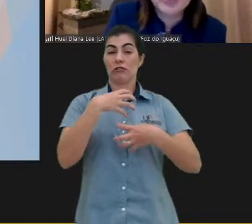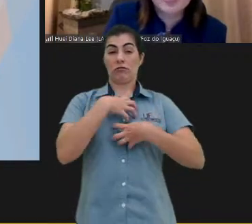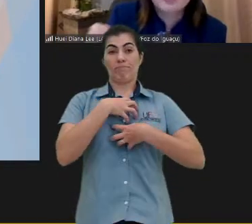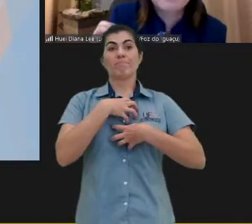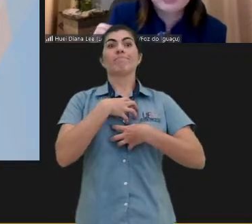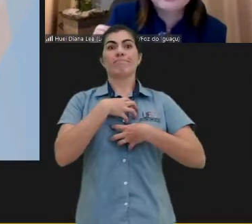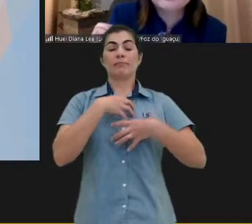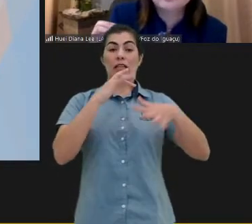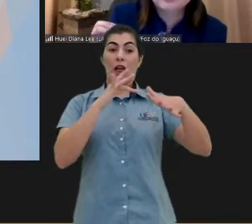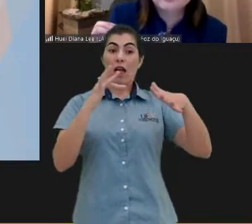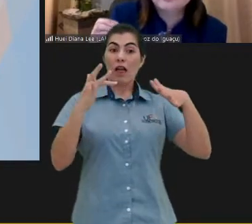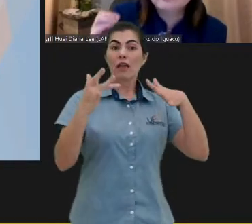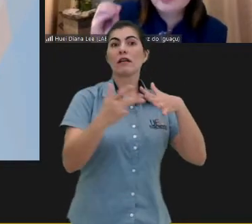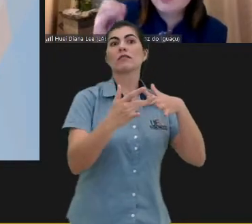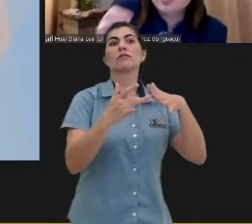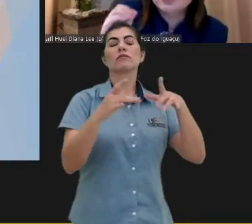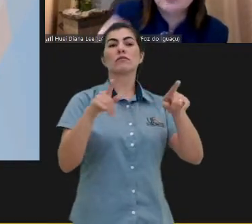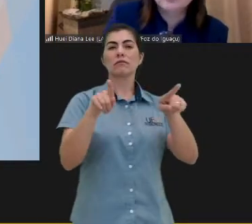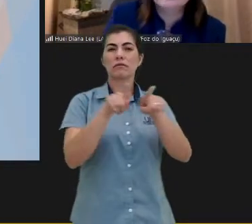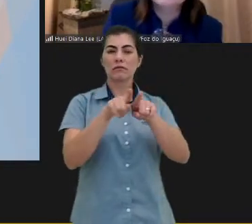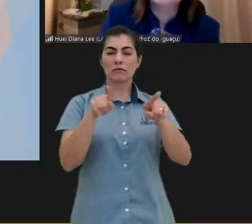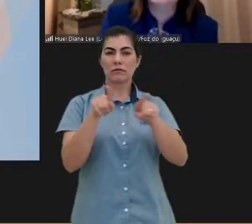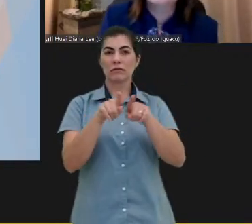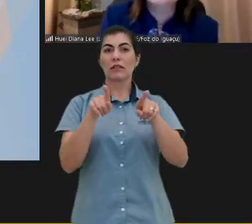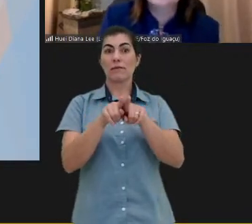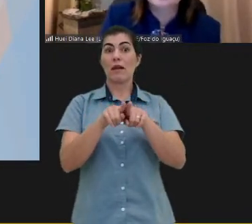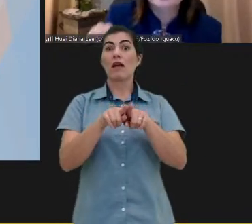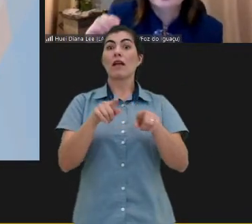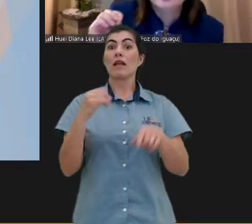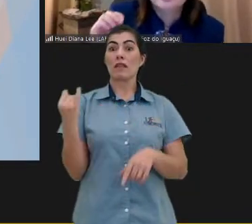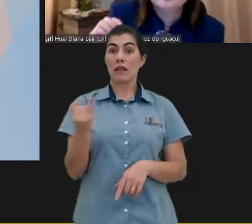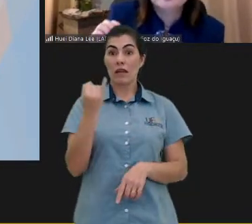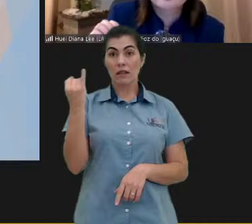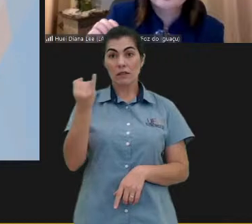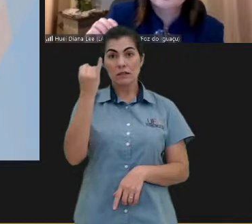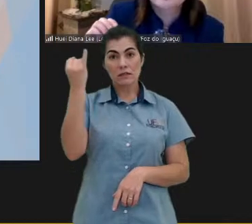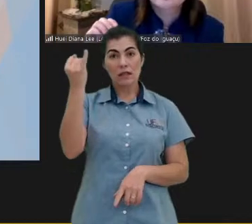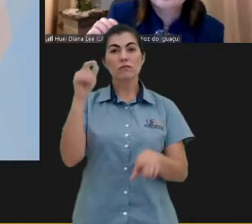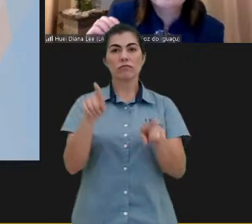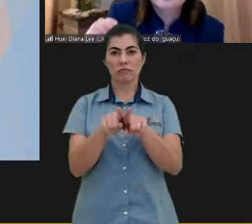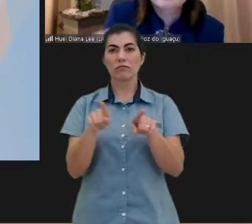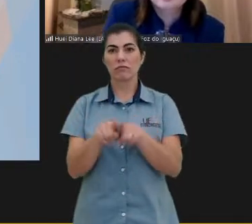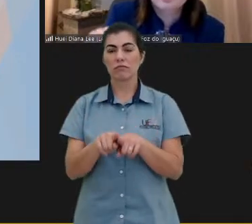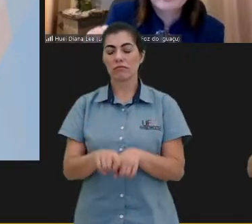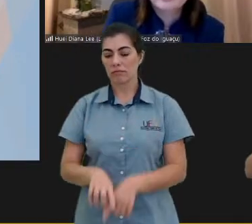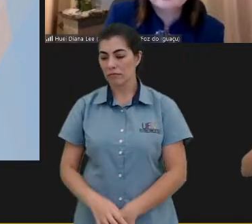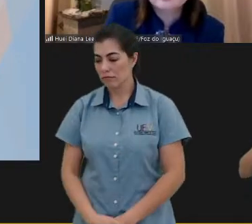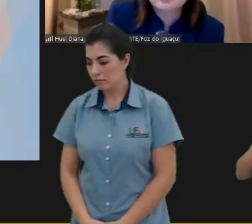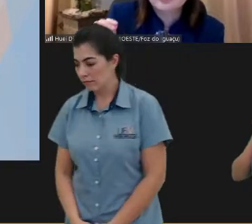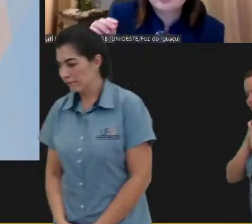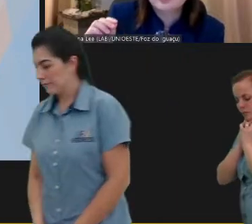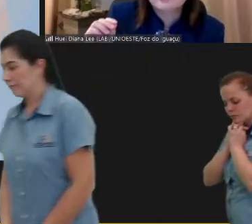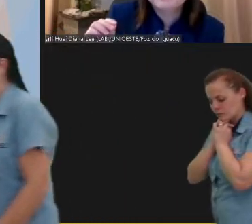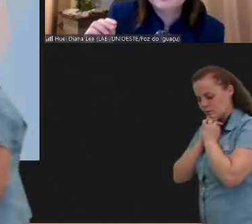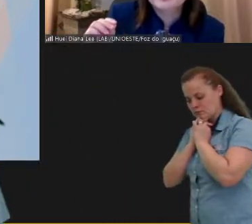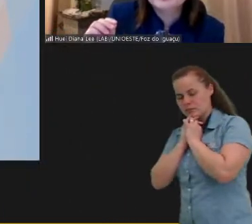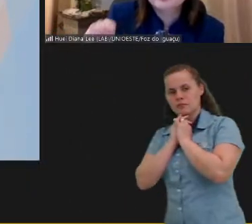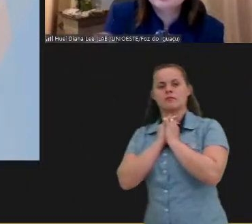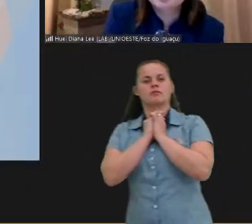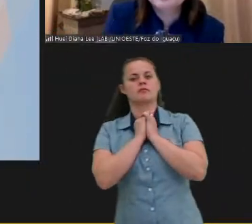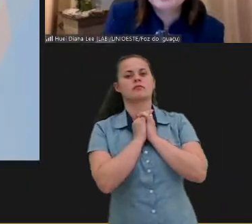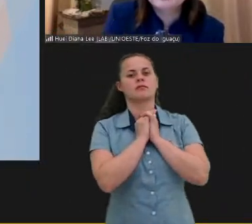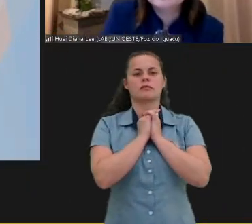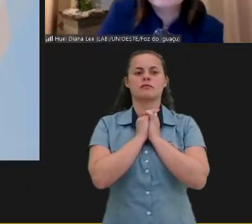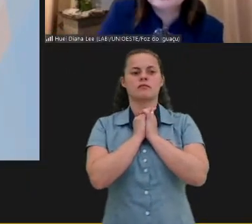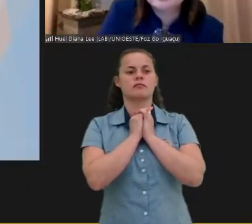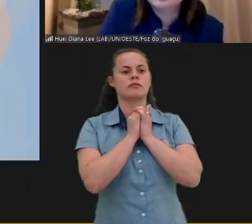sociais, mas o que também eu acho que é muito interessante é que a IBM começa a ter